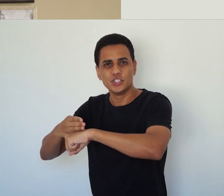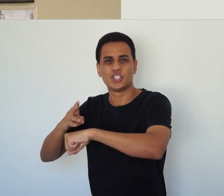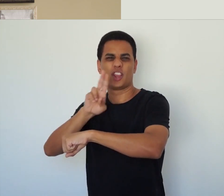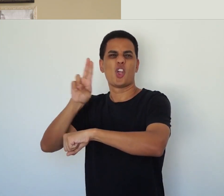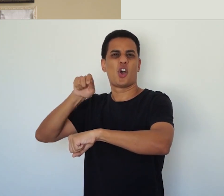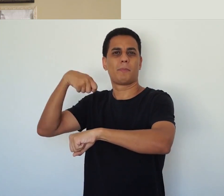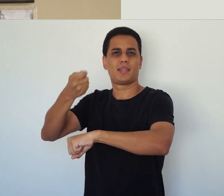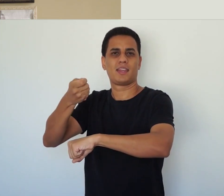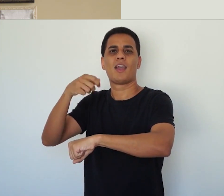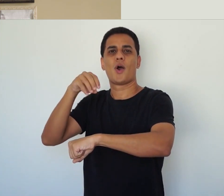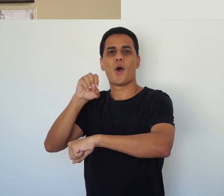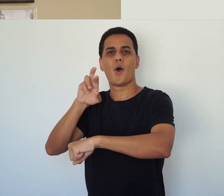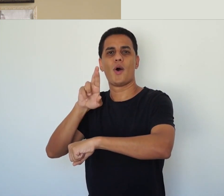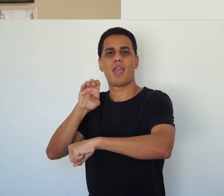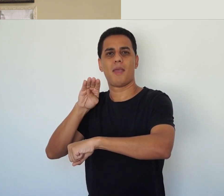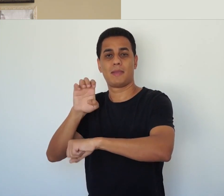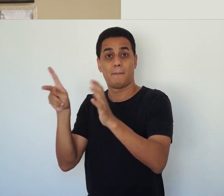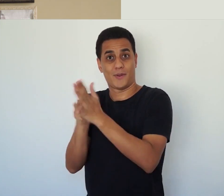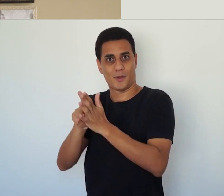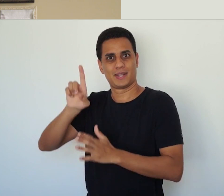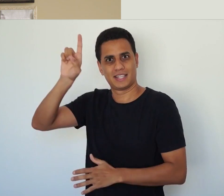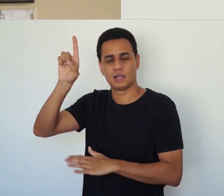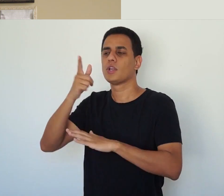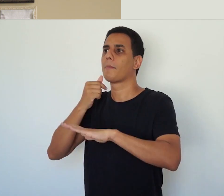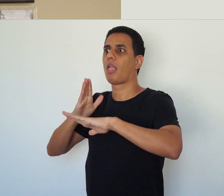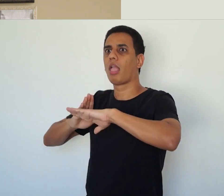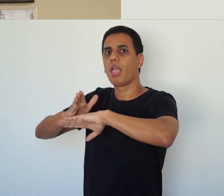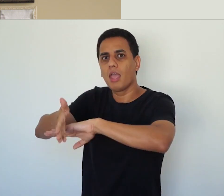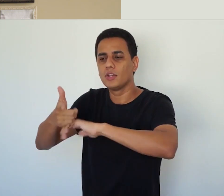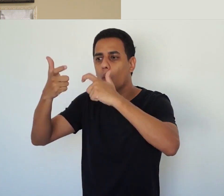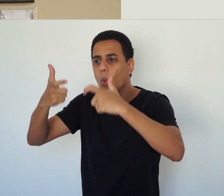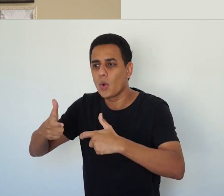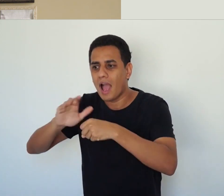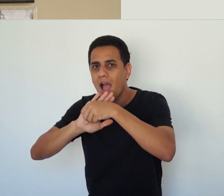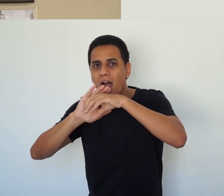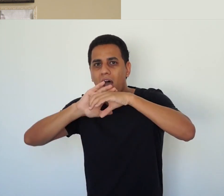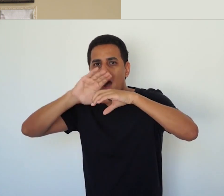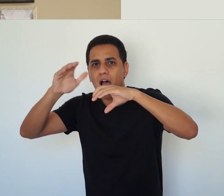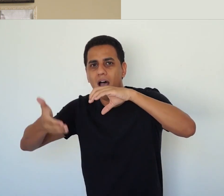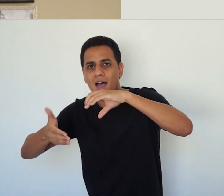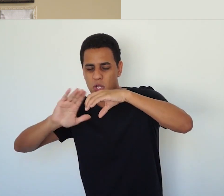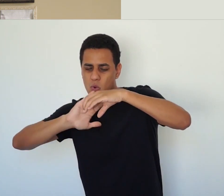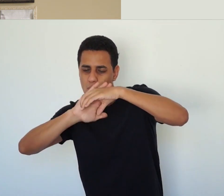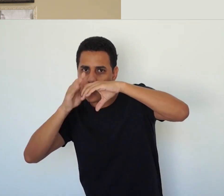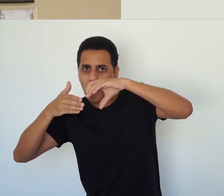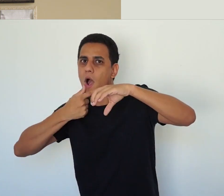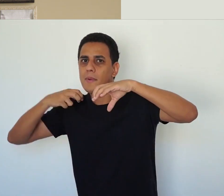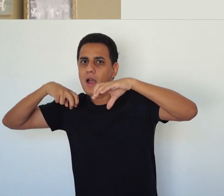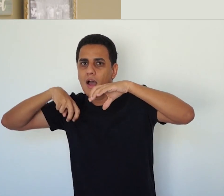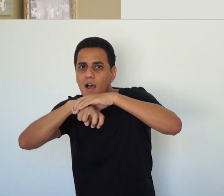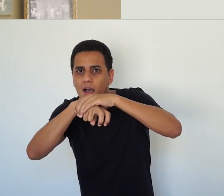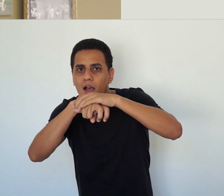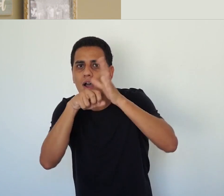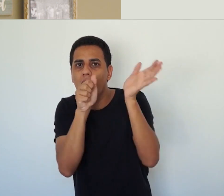o monte chamado Monte de Deus, ele entra numa caverna e ele se esconde ali, ele vai